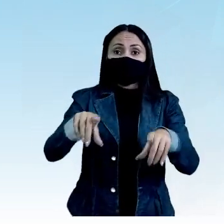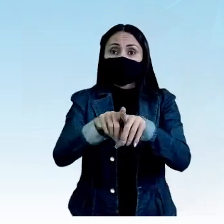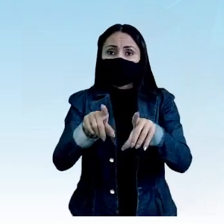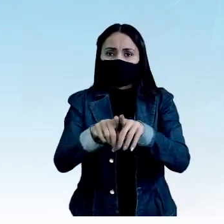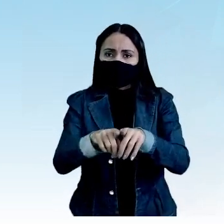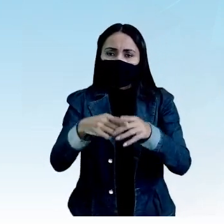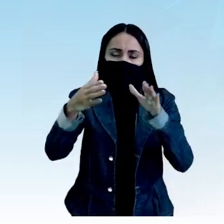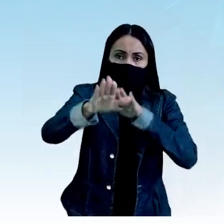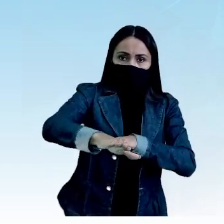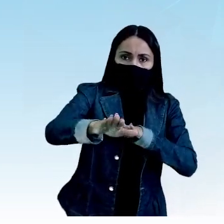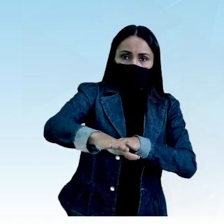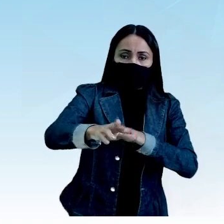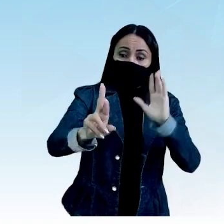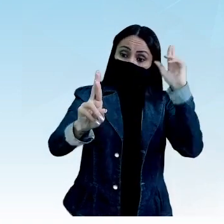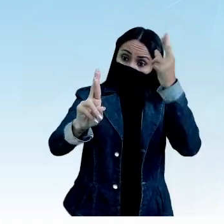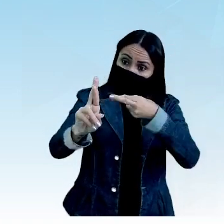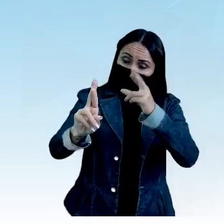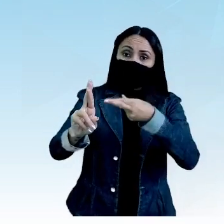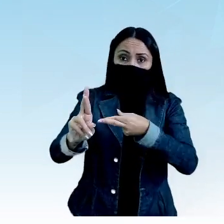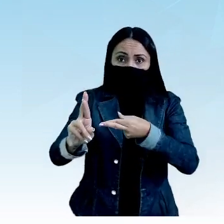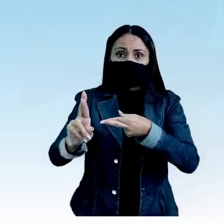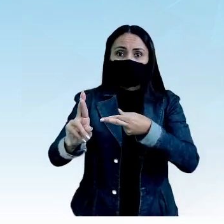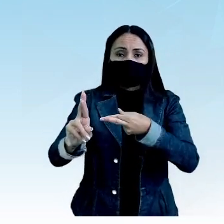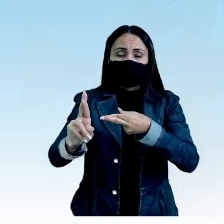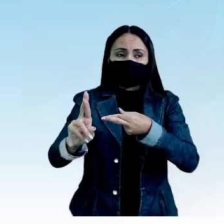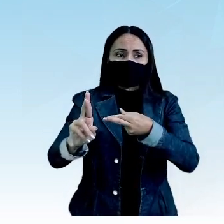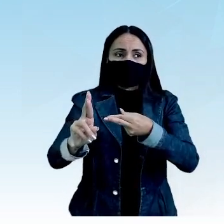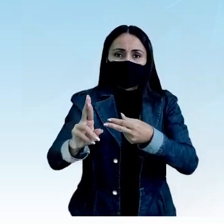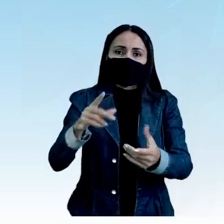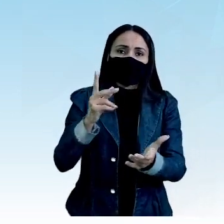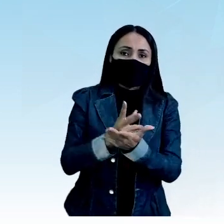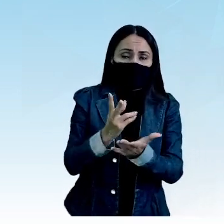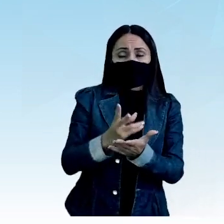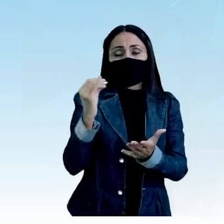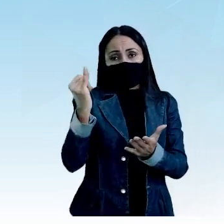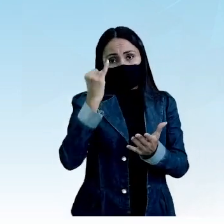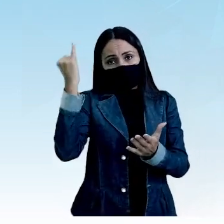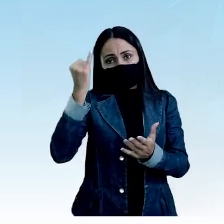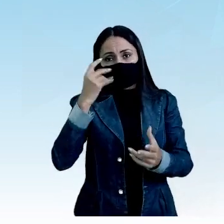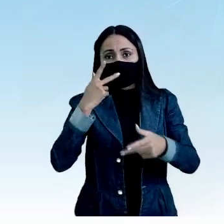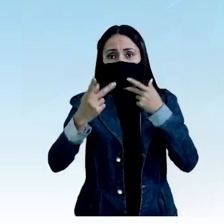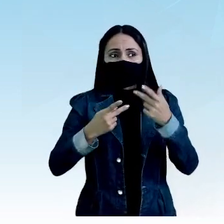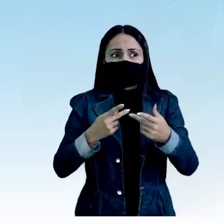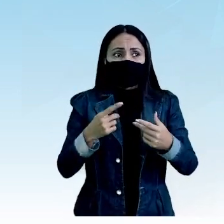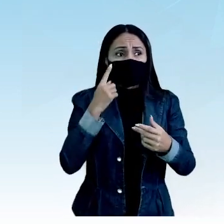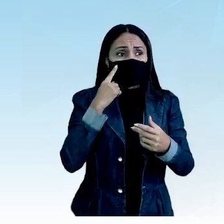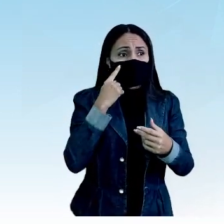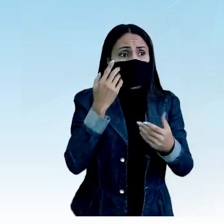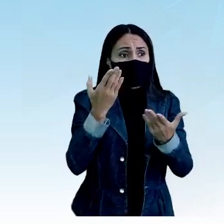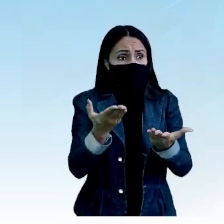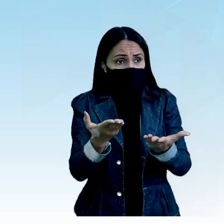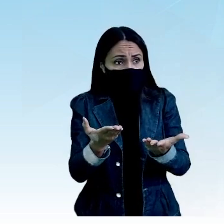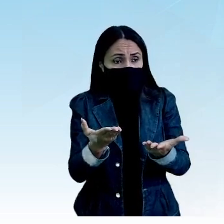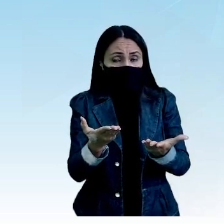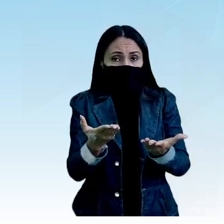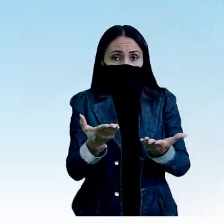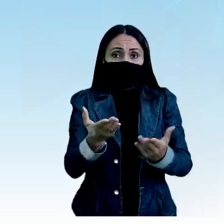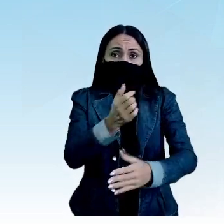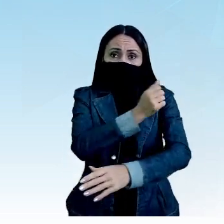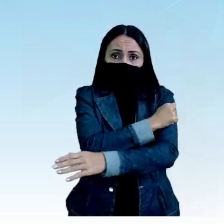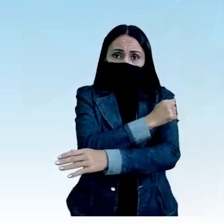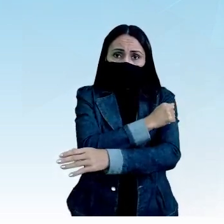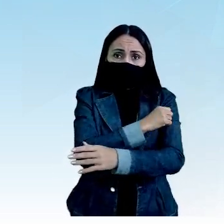uma das referências, né? É uma de das Olinda. referências, é sempre importante isso. E também você, estudante de outros estados,